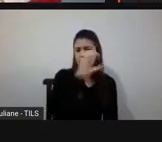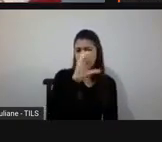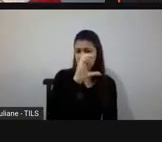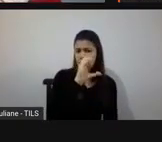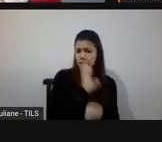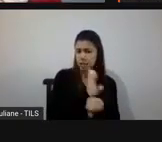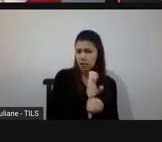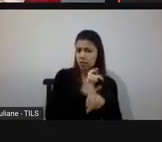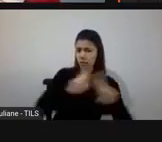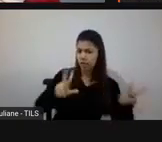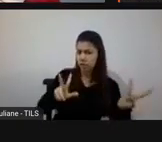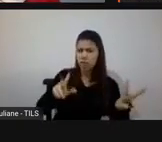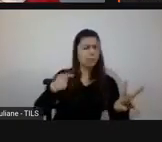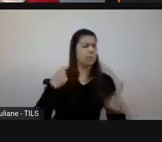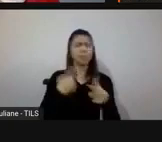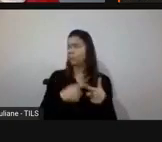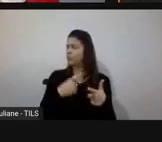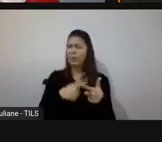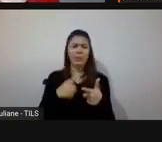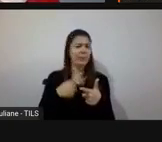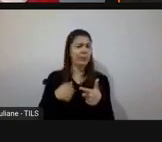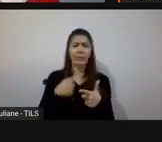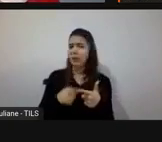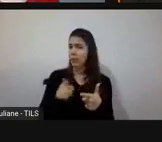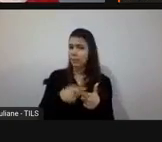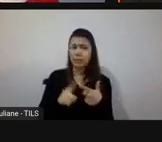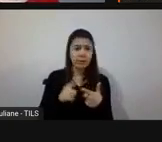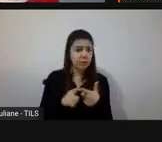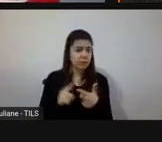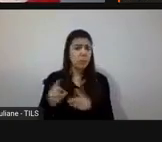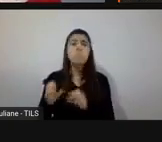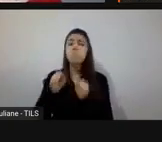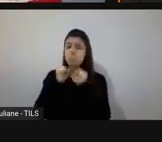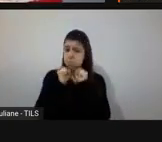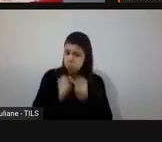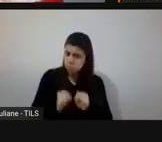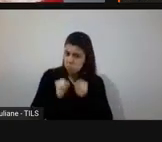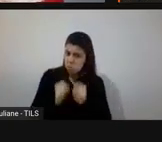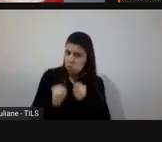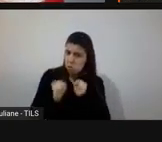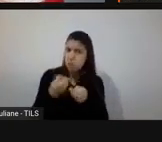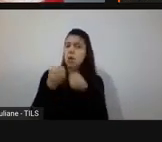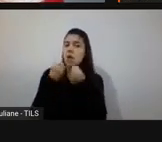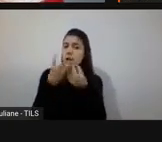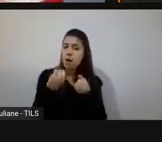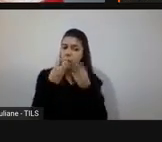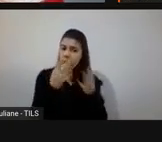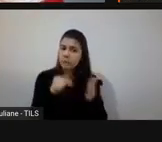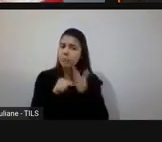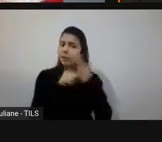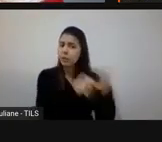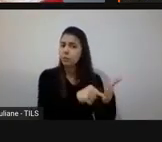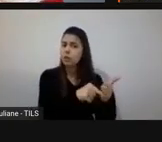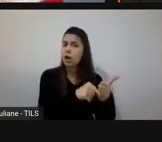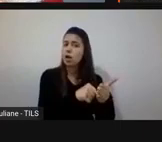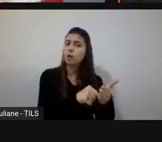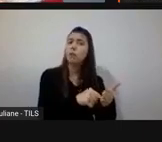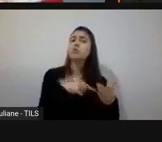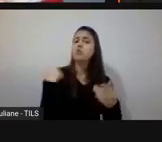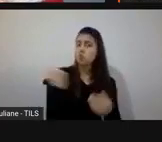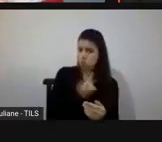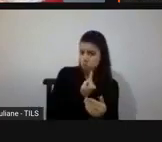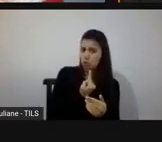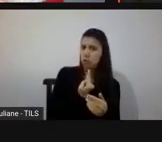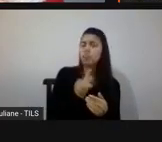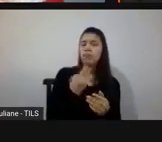protetivos, né? Porque se o abusador mora na casa, a primeira coisa que a vítima precisa é conseguir